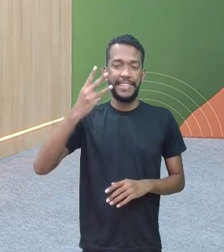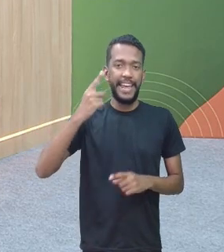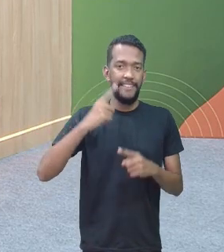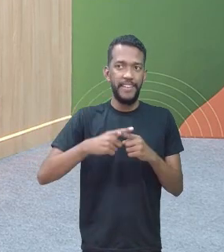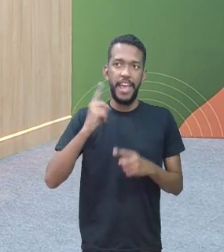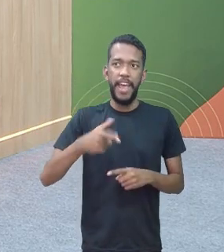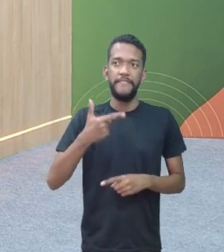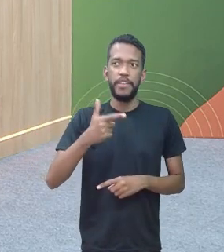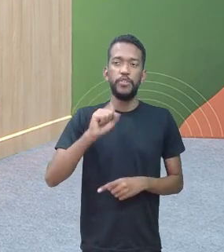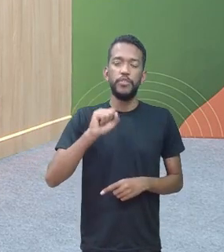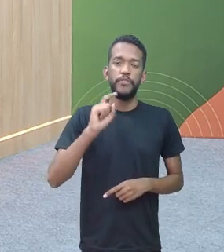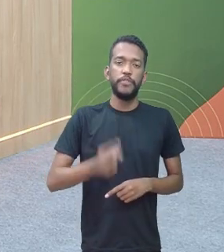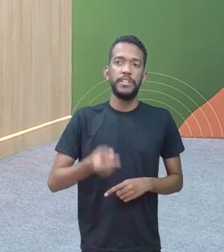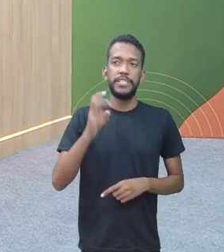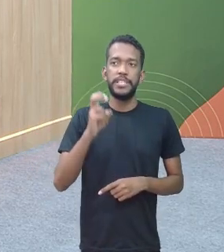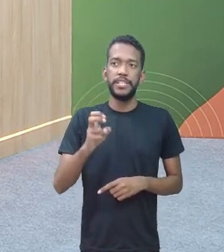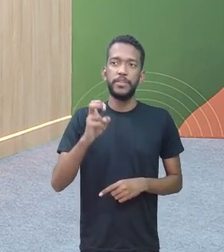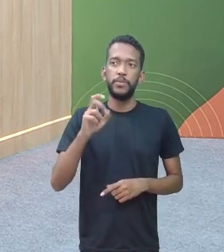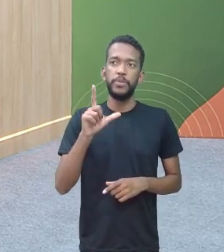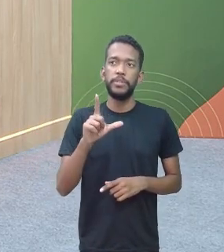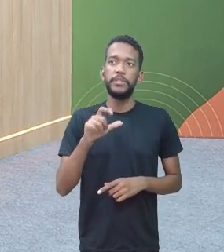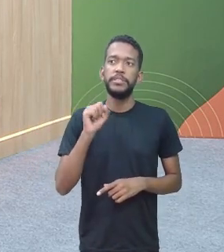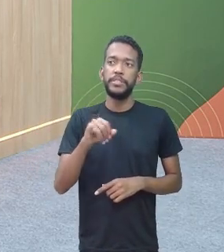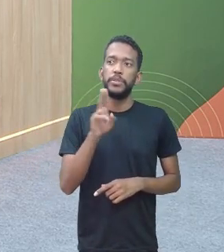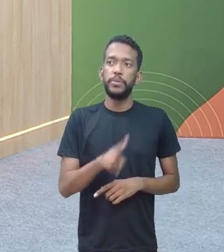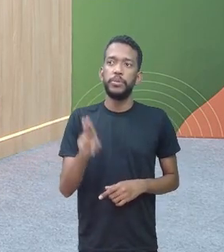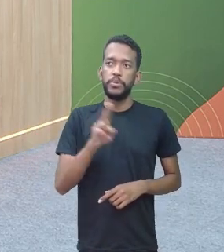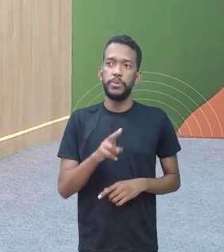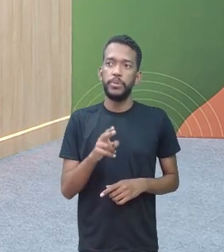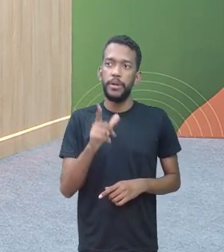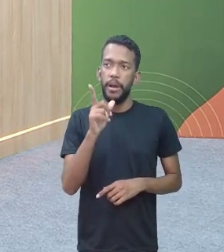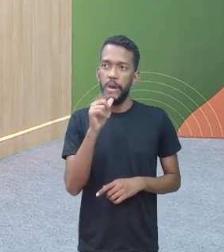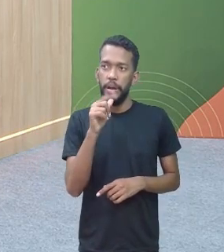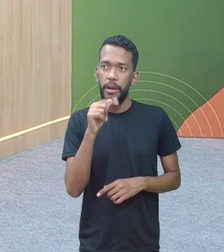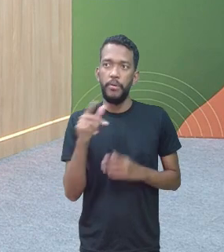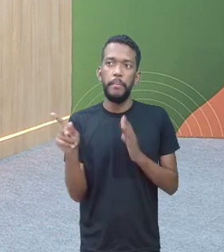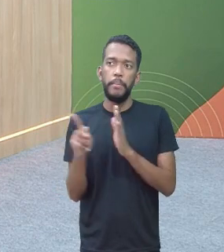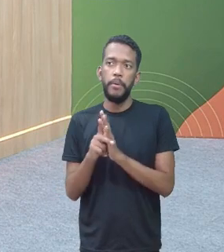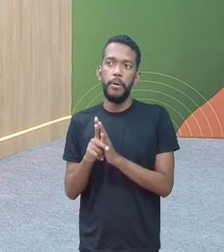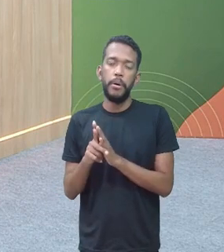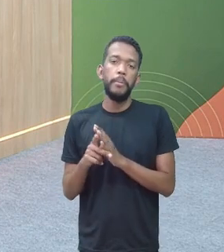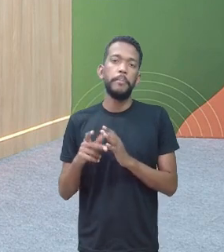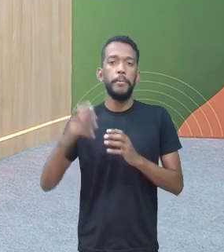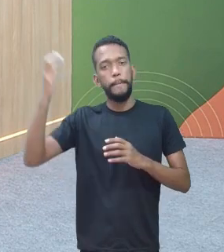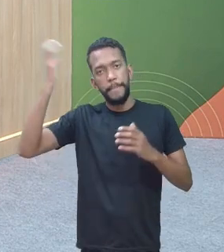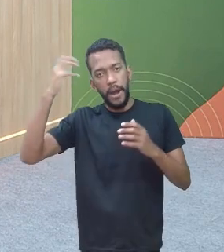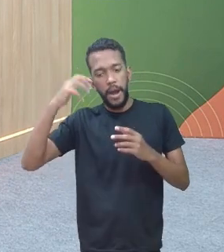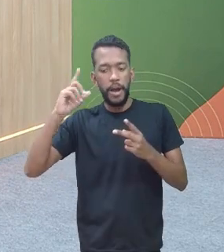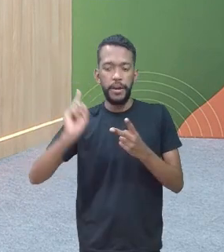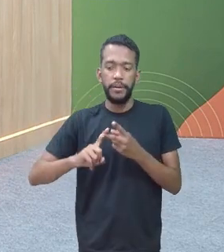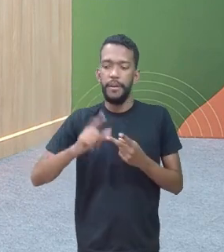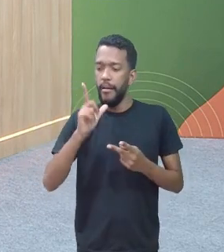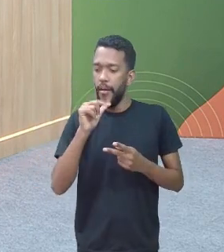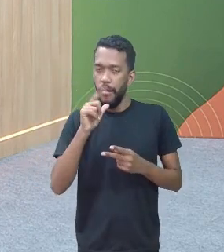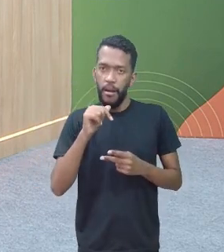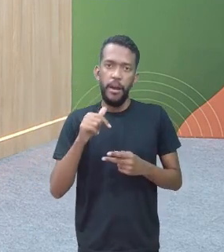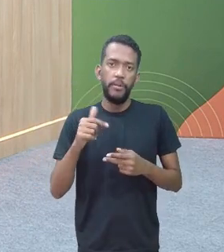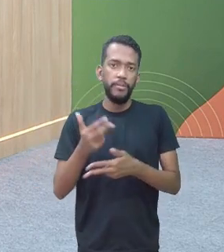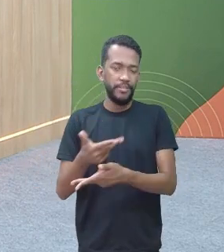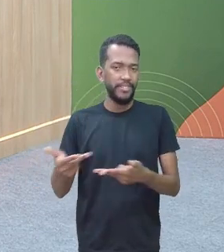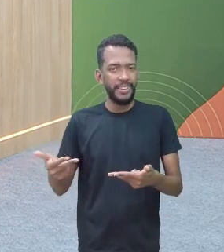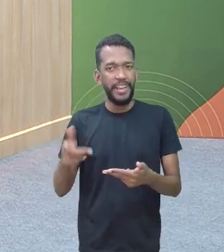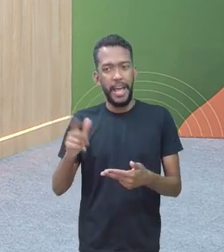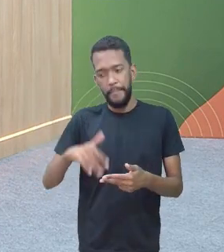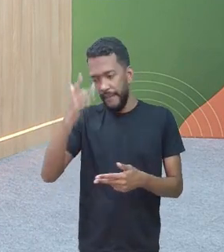28,5 litros. Se a gente utiliza a água do banho, da máquina de lavar, que é mais fácil